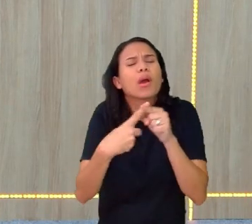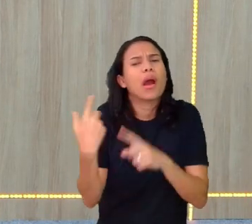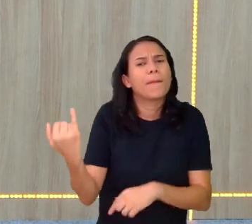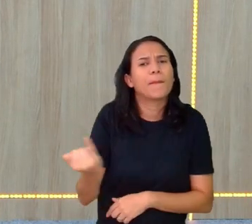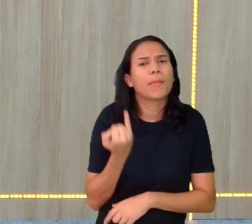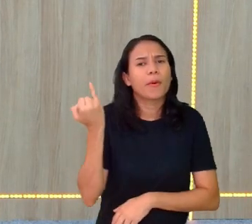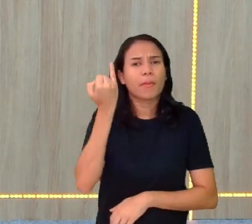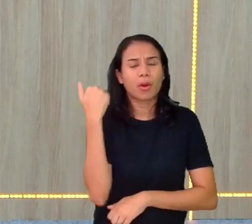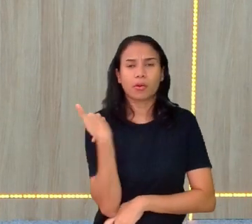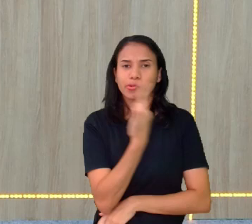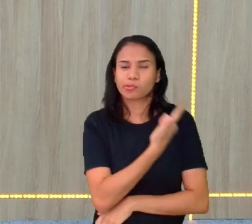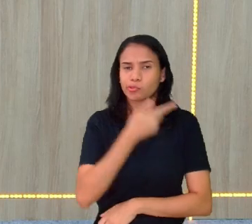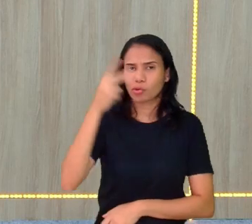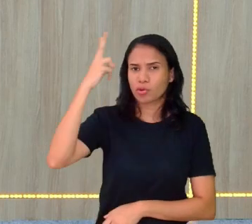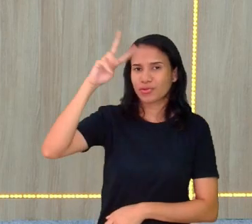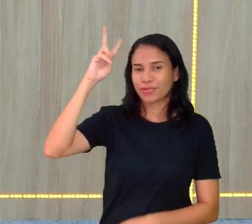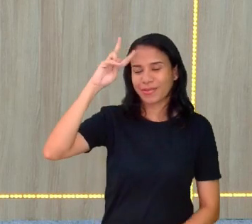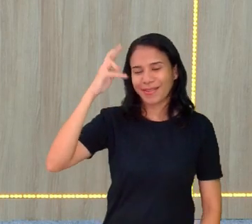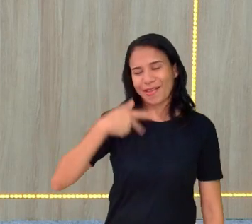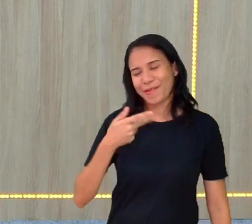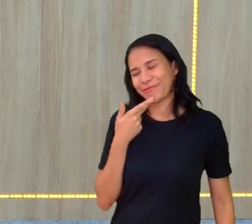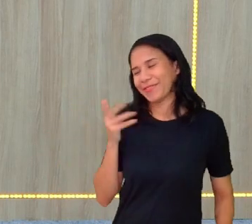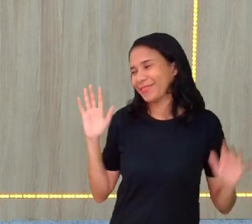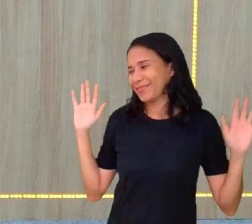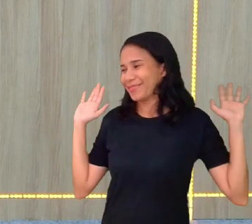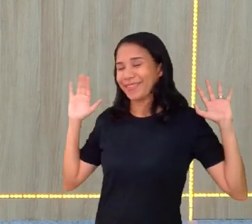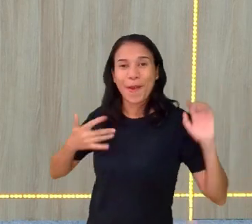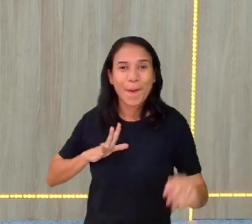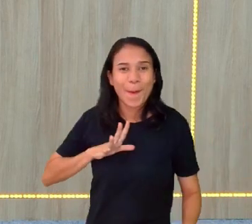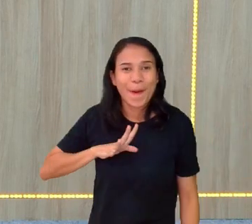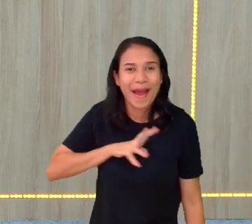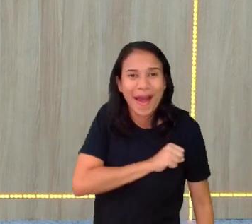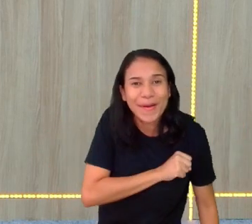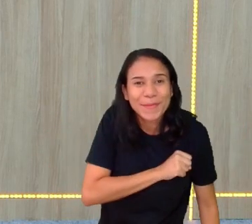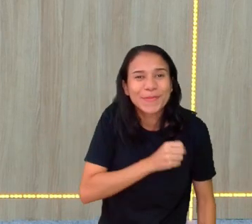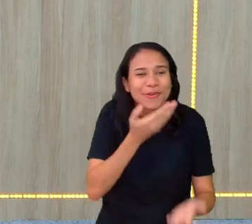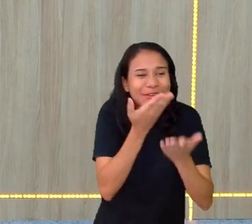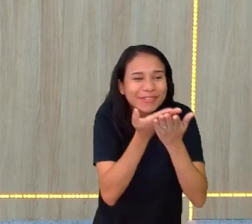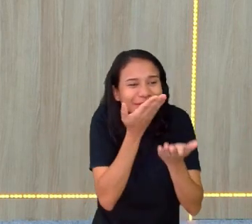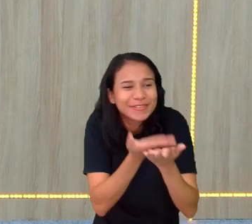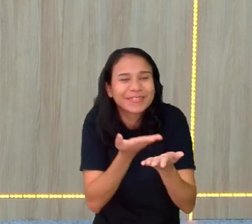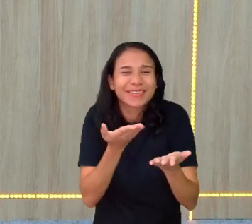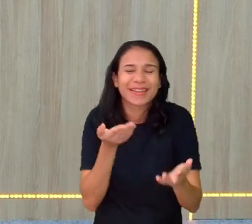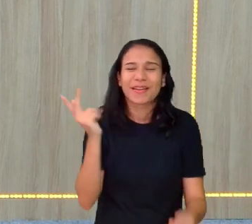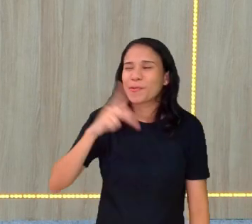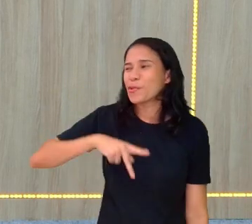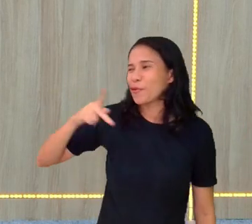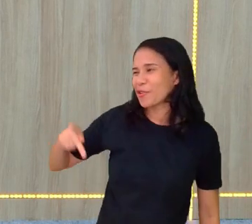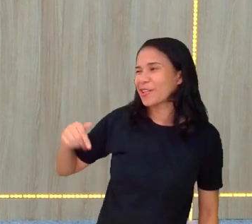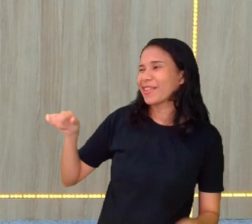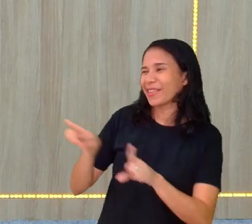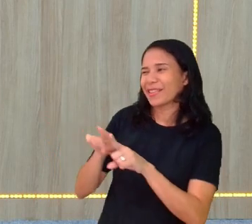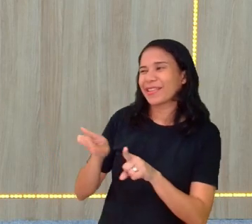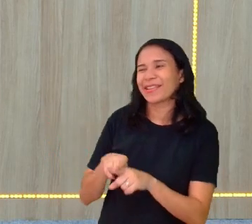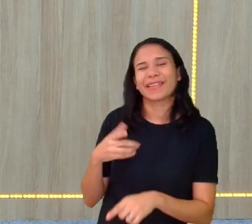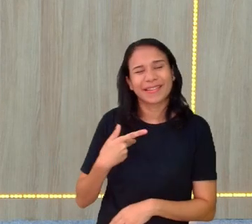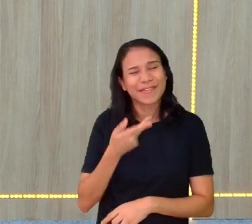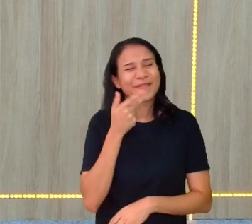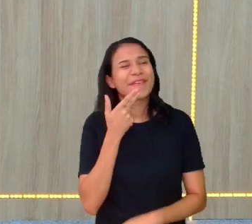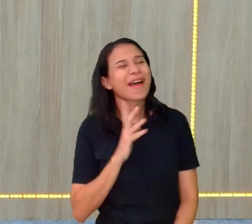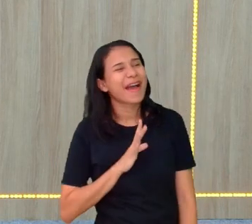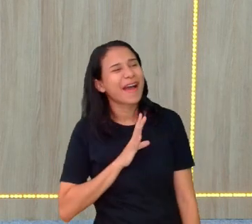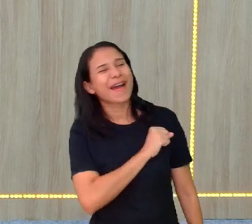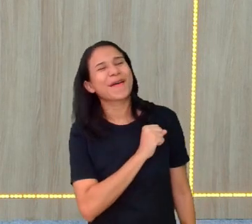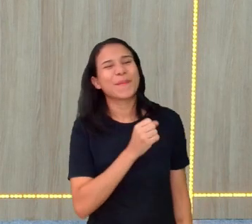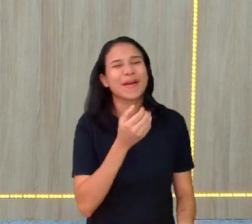importante história? Eu sou suspeita de falar, né, porque eu adoro estudar, eu acho que o professor Luciano também é suspeito